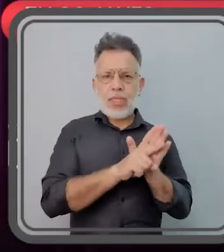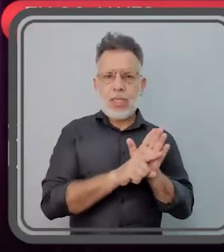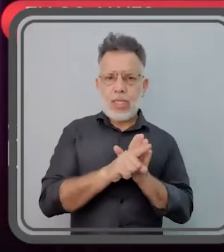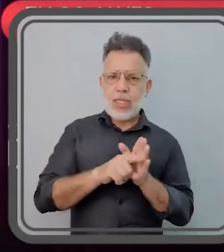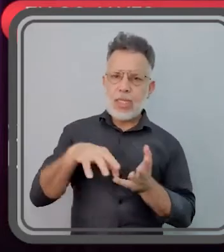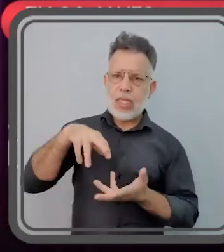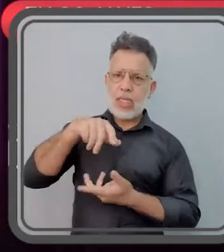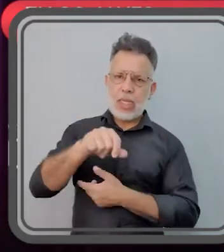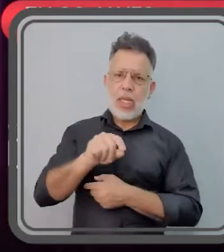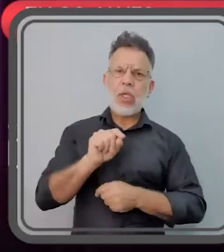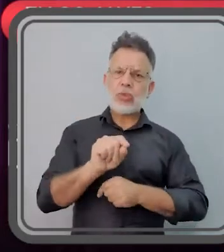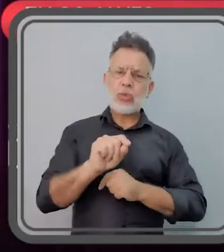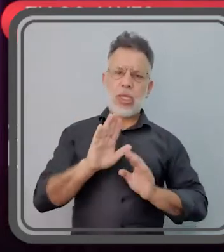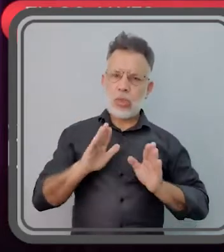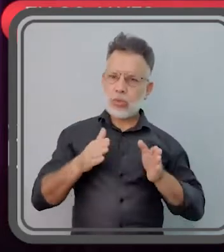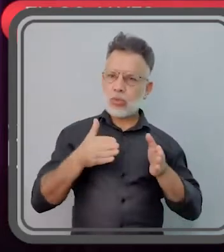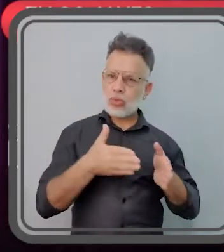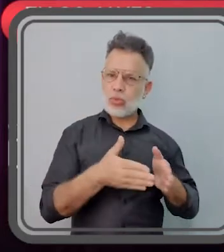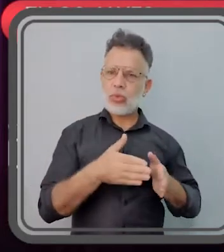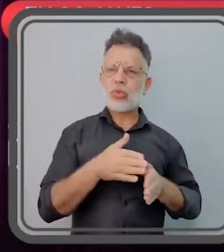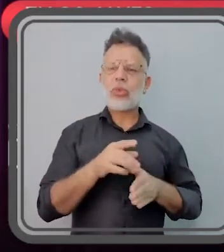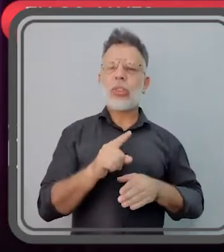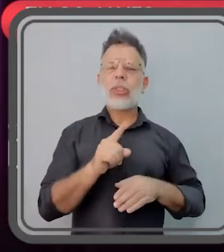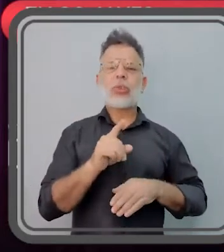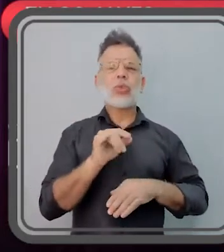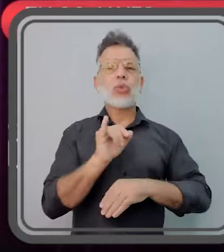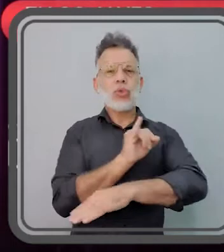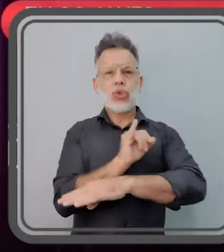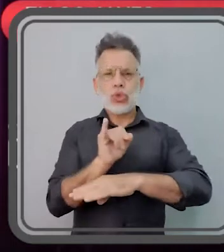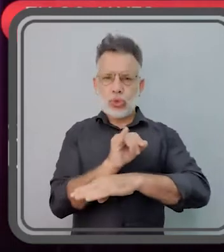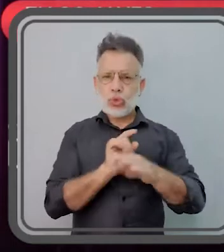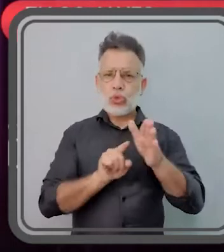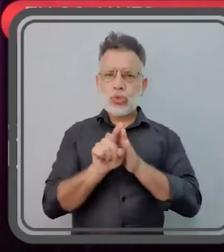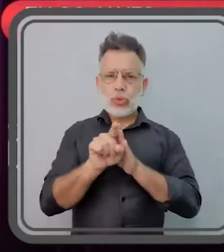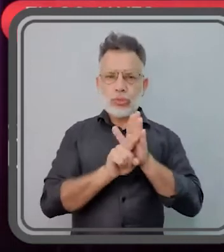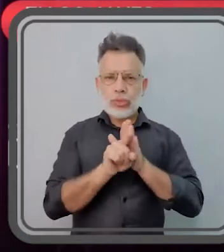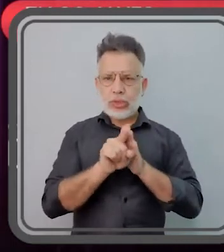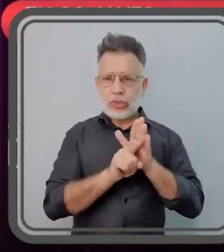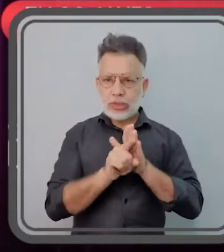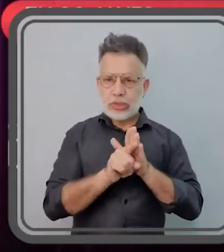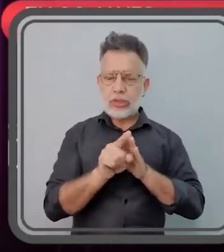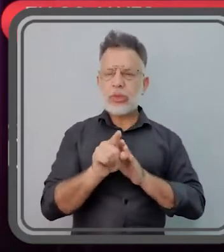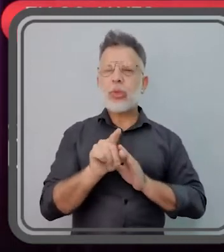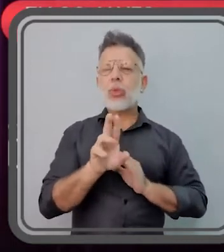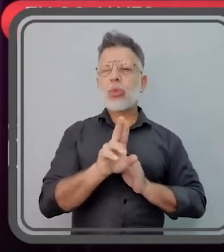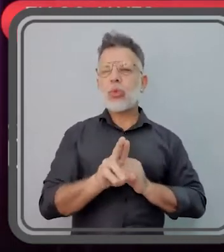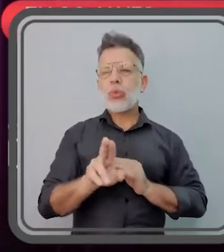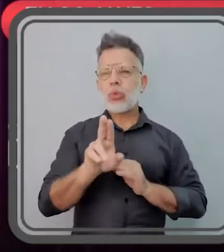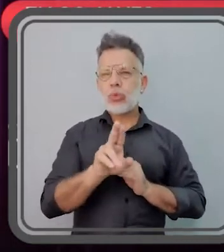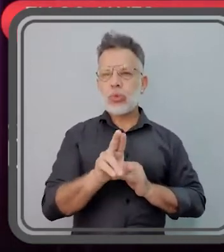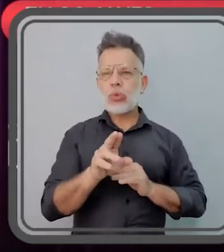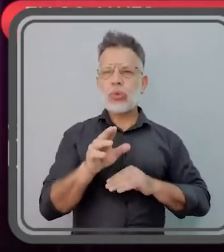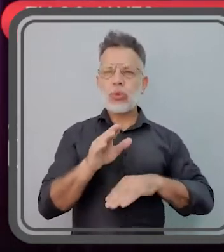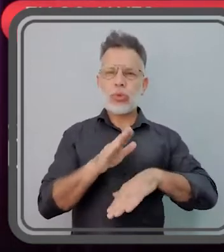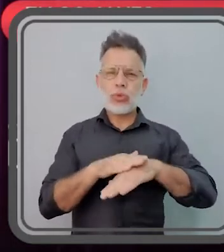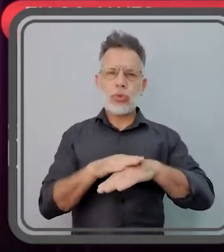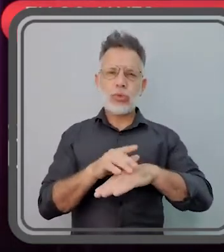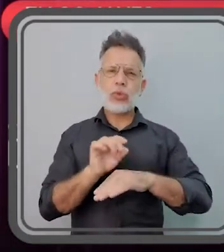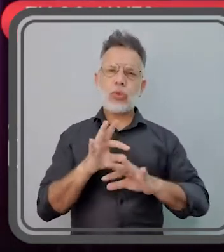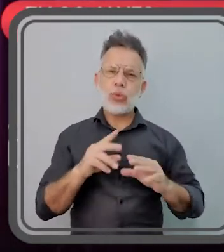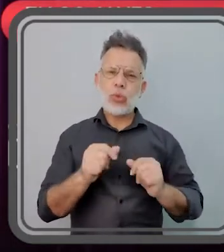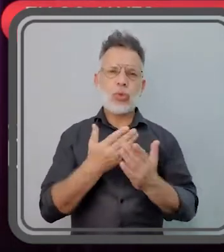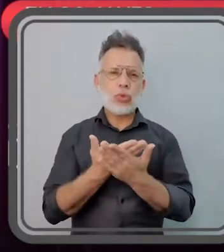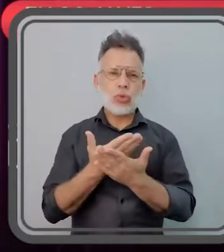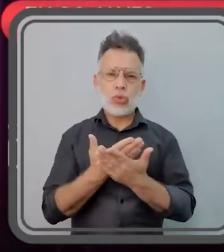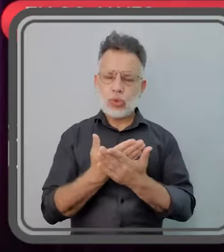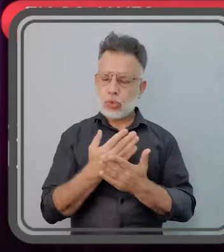gente fala TCS Thought Institute, pesquisa desenvolvida através do Leadership Global Studio